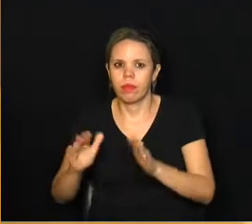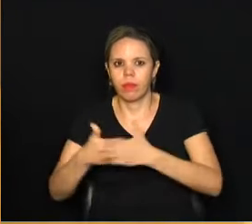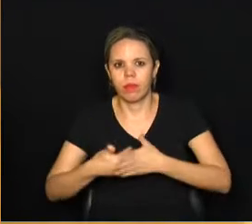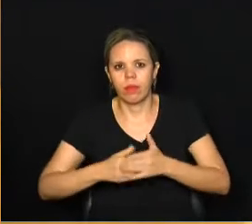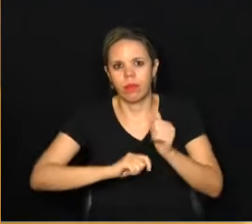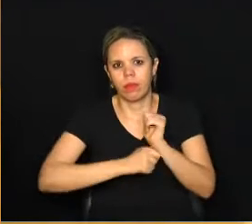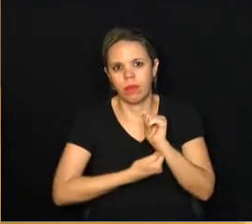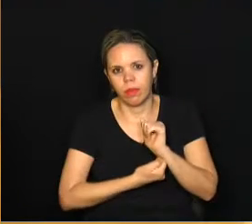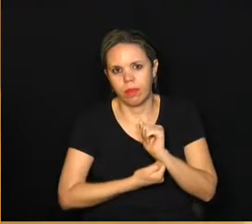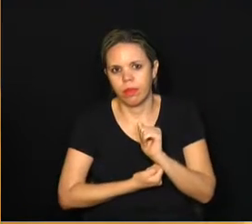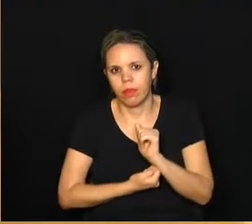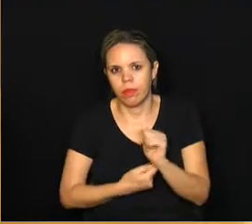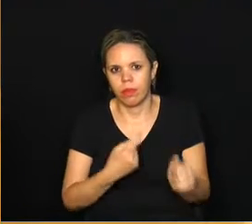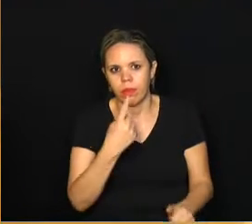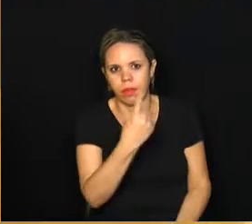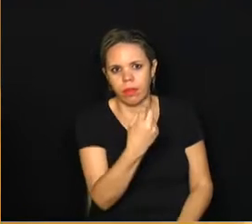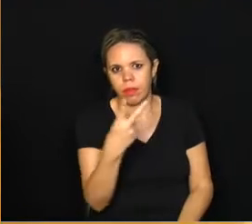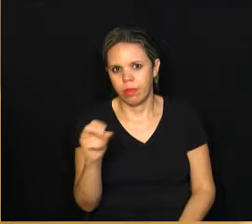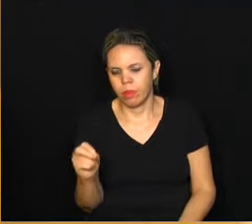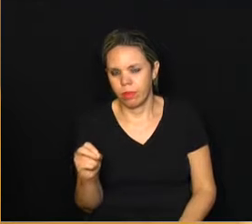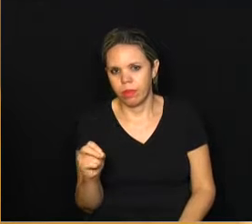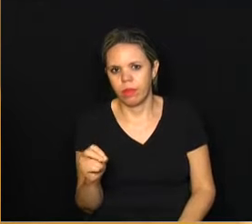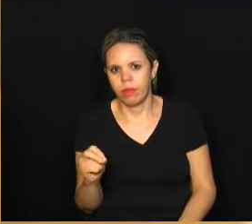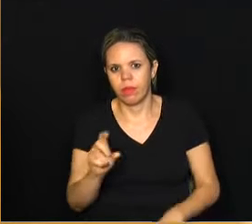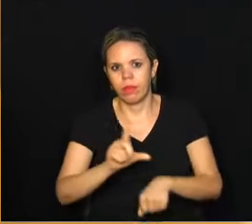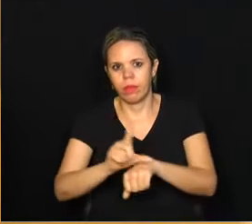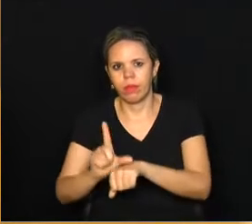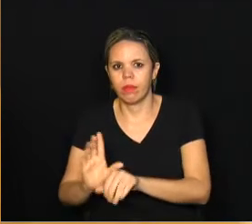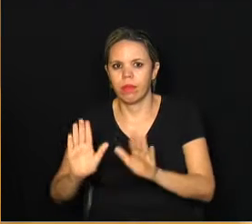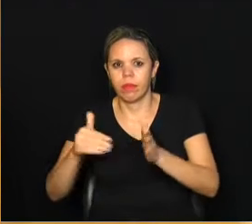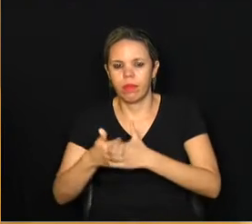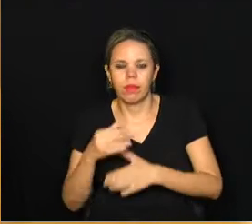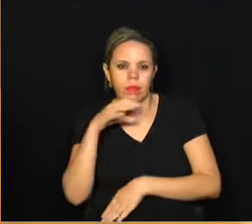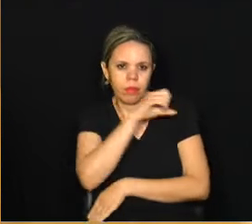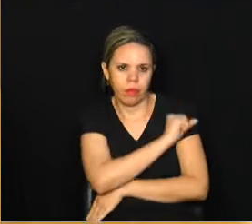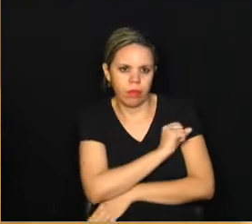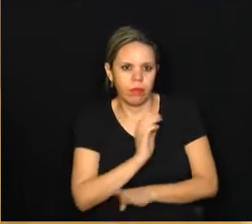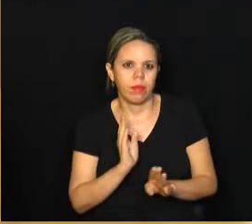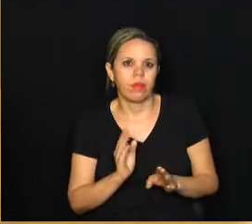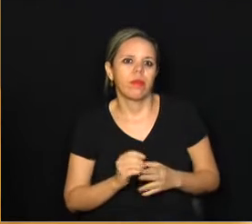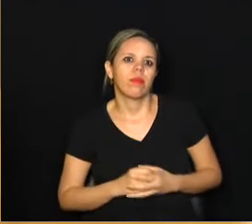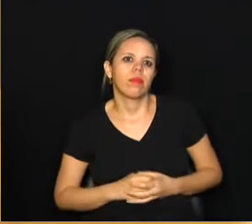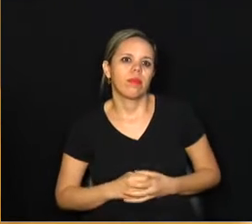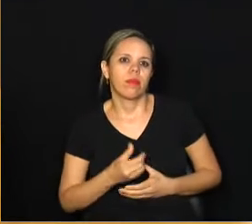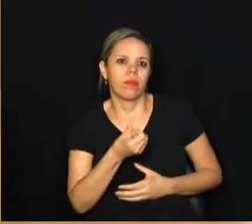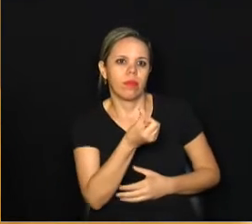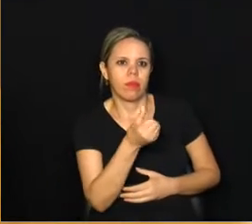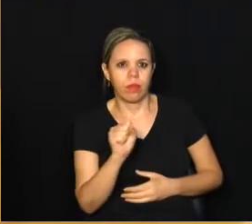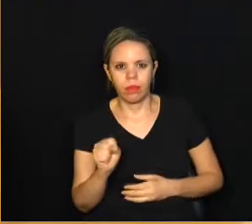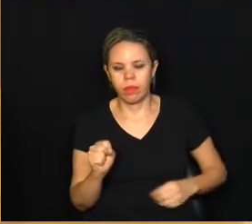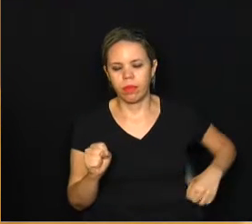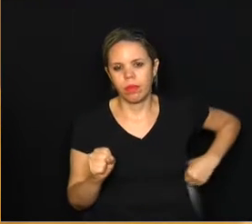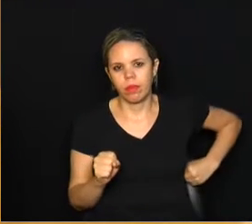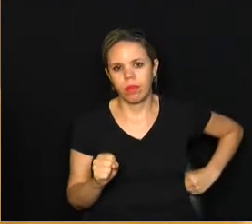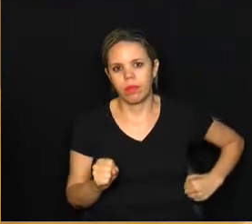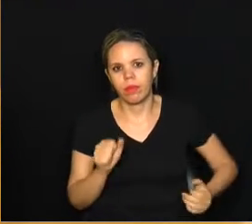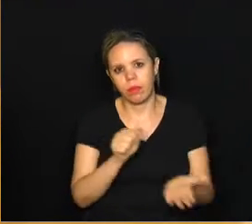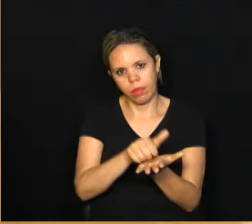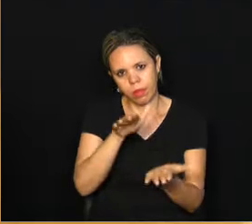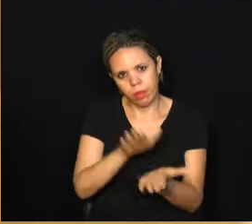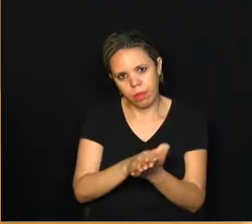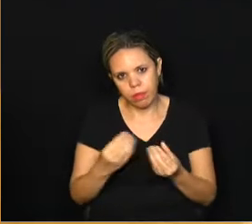lacrados, 120 foram fechados imediatamente, 68 multas